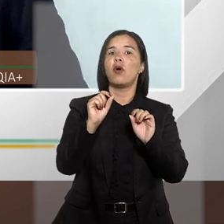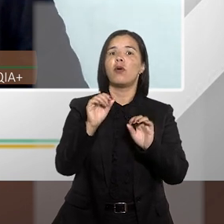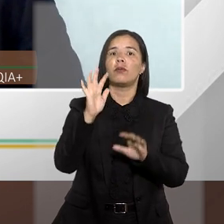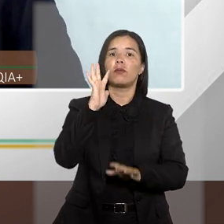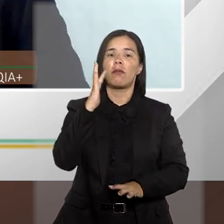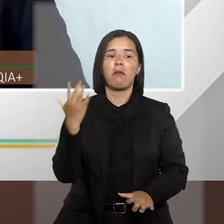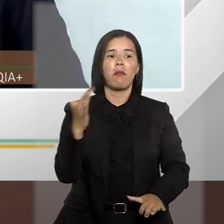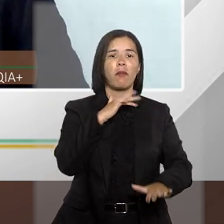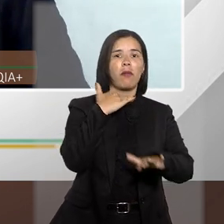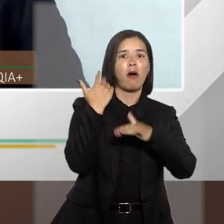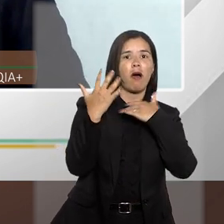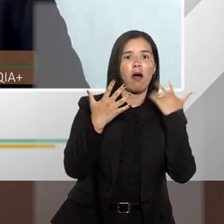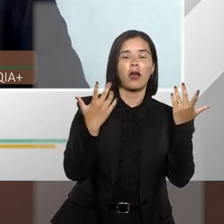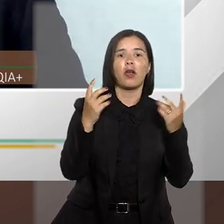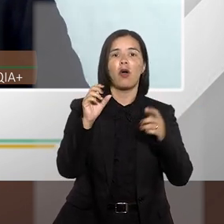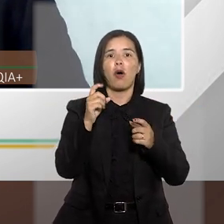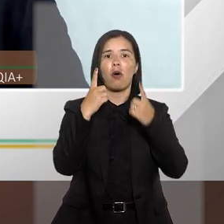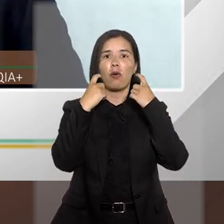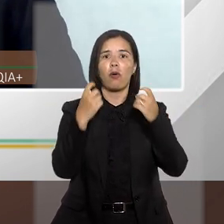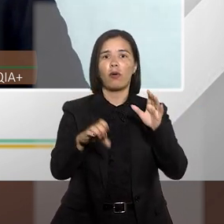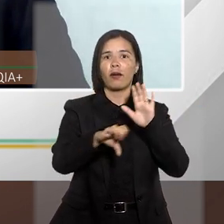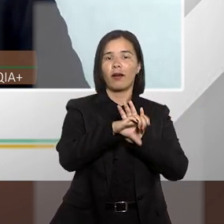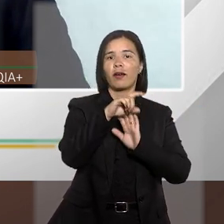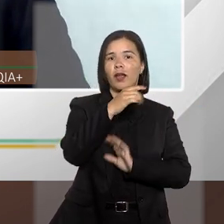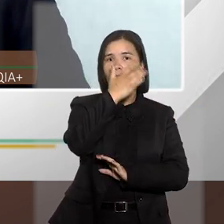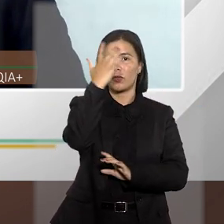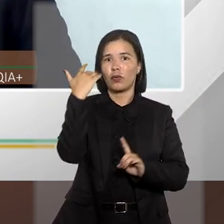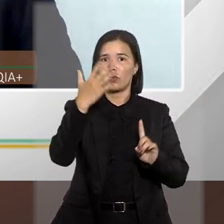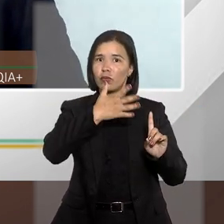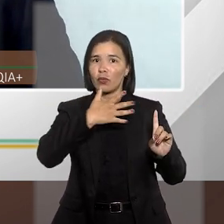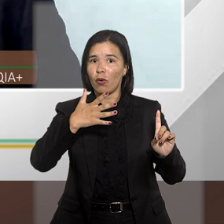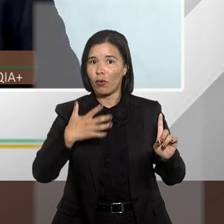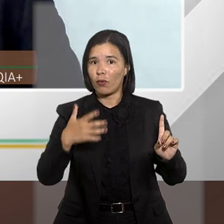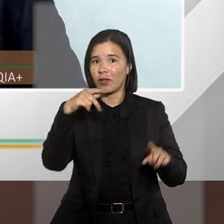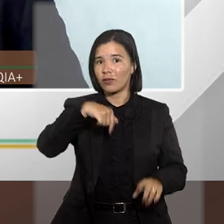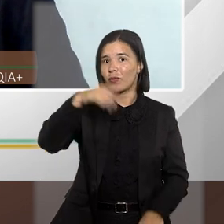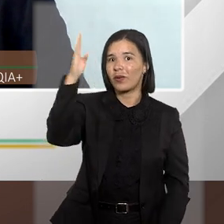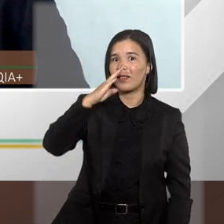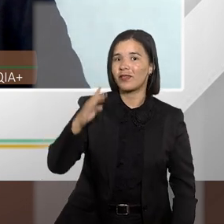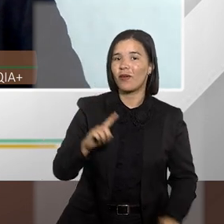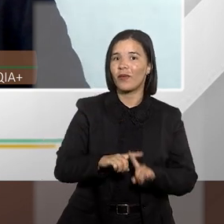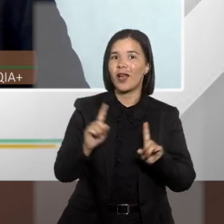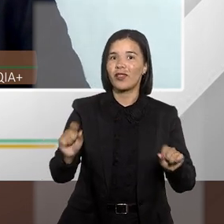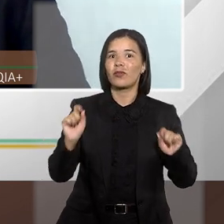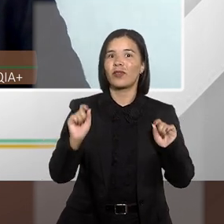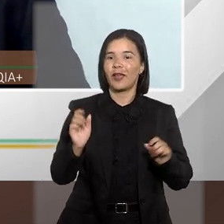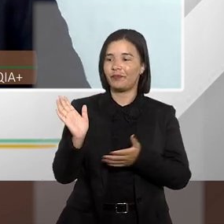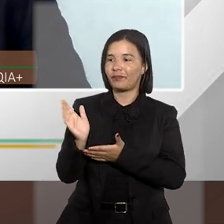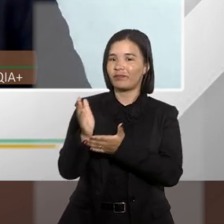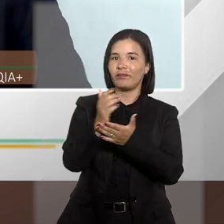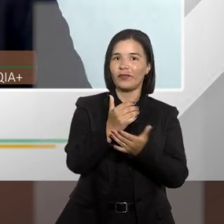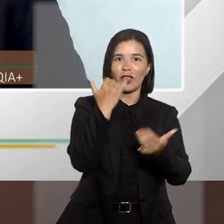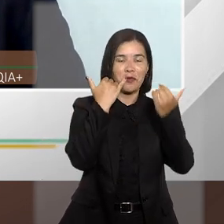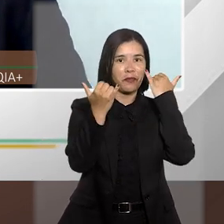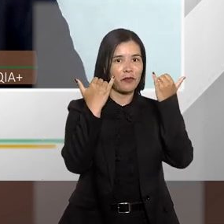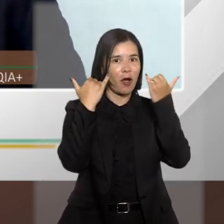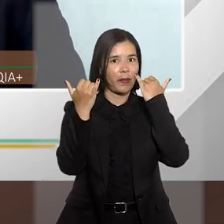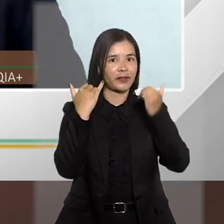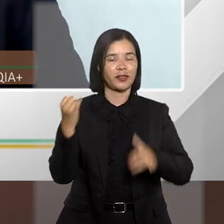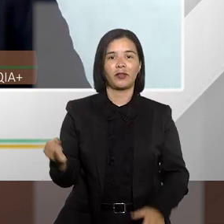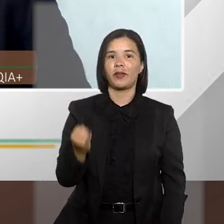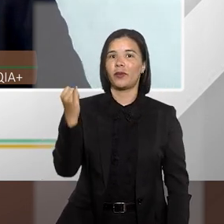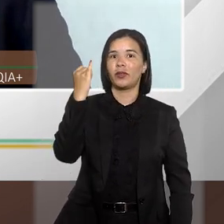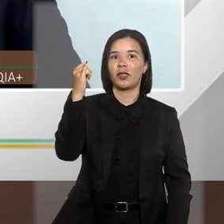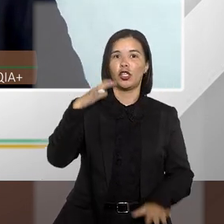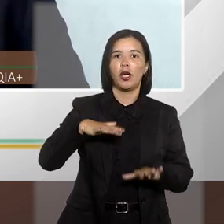de mortes ou de crimes cometidos contra as pessoas LGBTQIA+ no Brasil, mas nós temos levantamentos muito importantes realizados